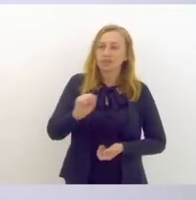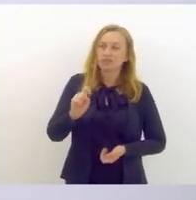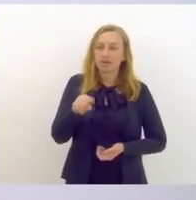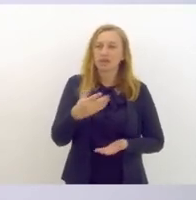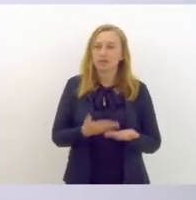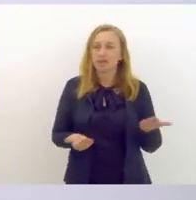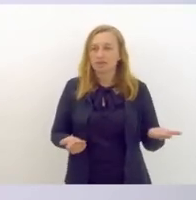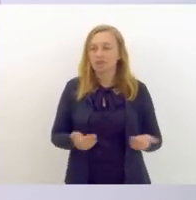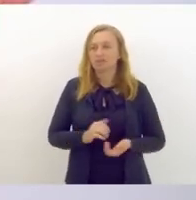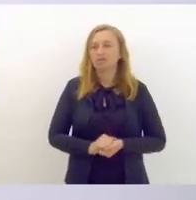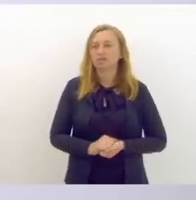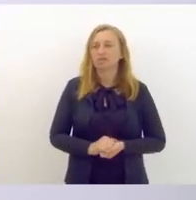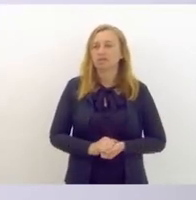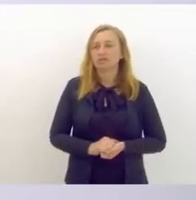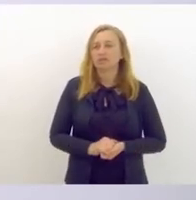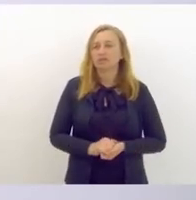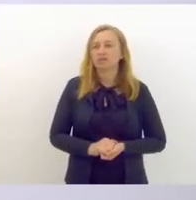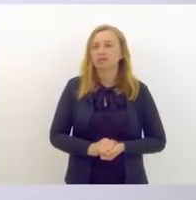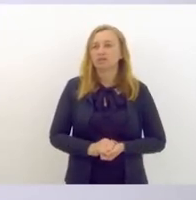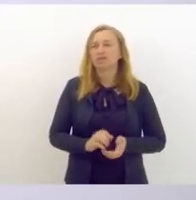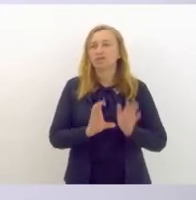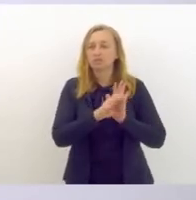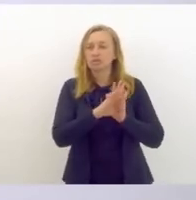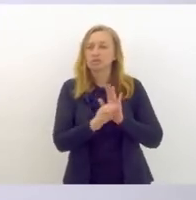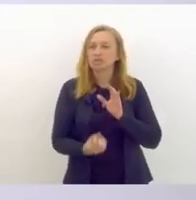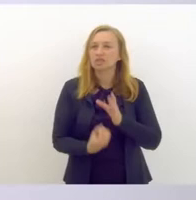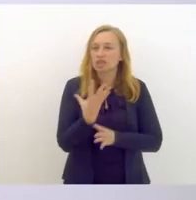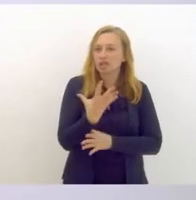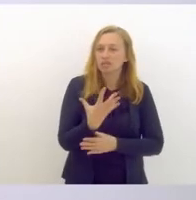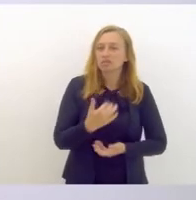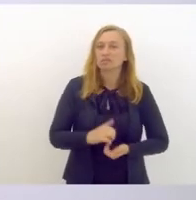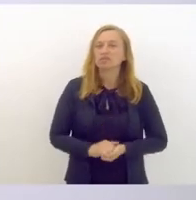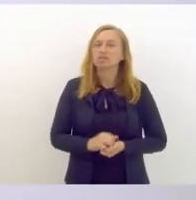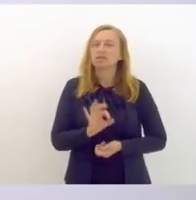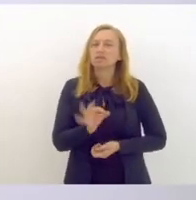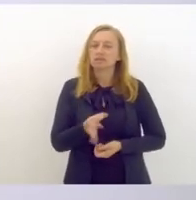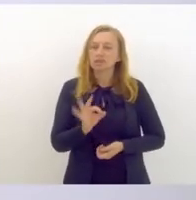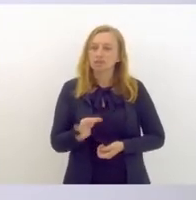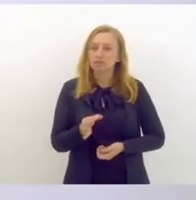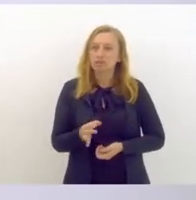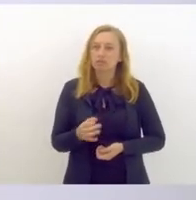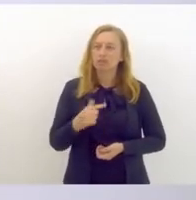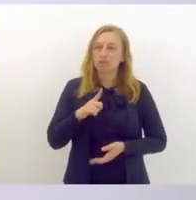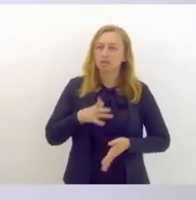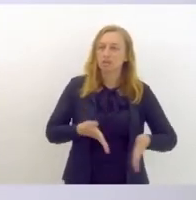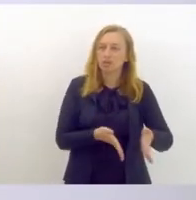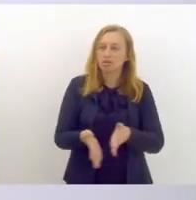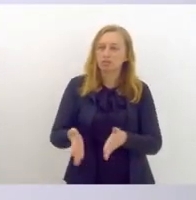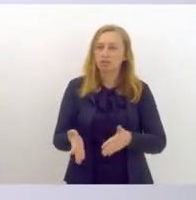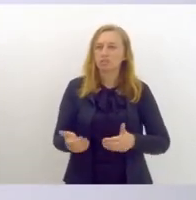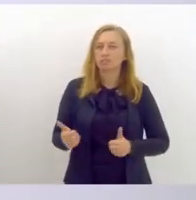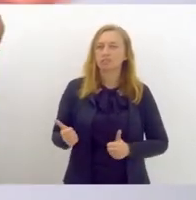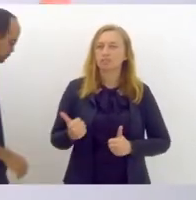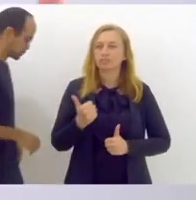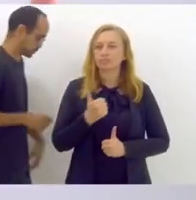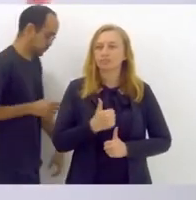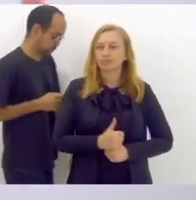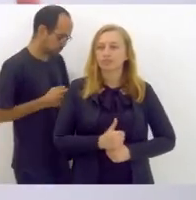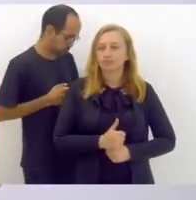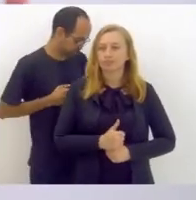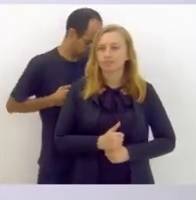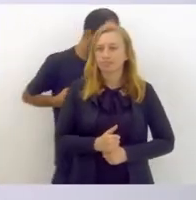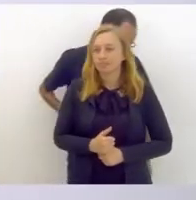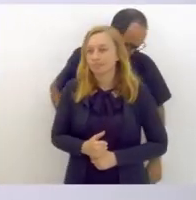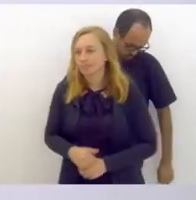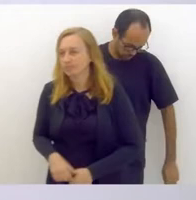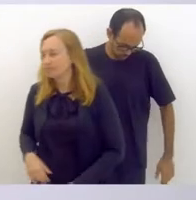perda. E na conceituação de quando ele foi criado, é justamente para a gente ter o caminho do protetor recebedor, onde não tem uma expansão